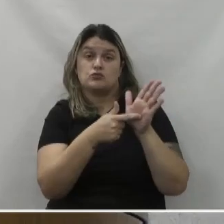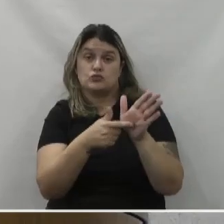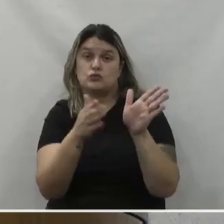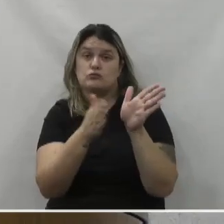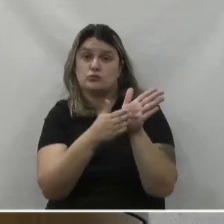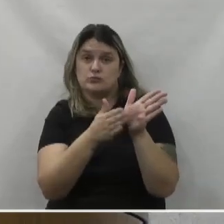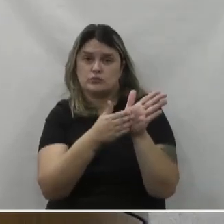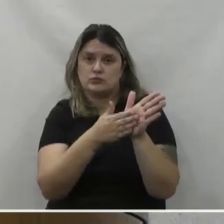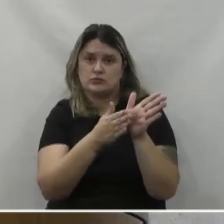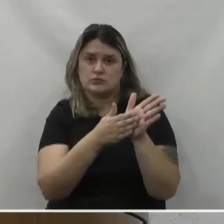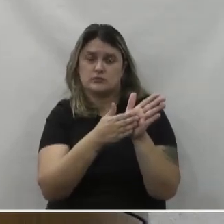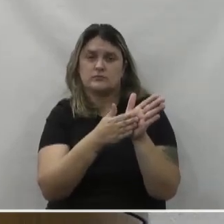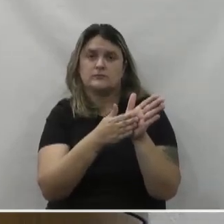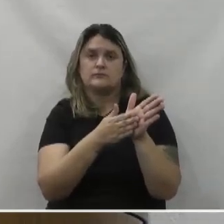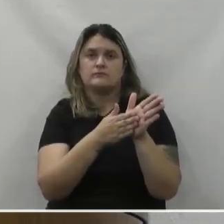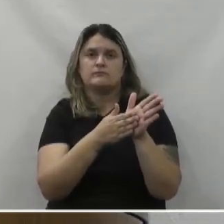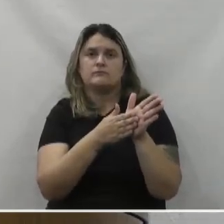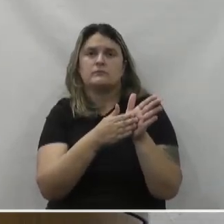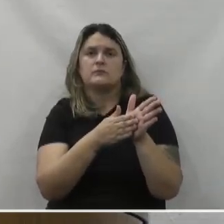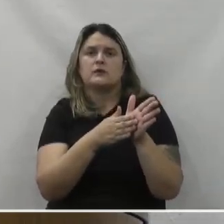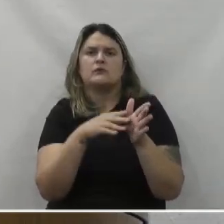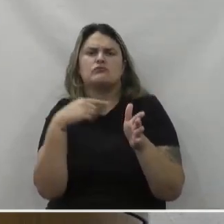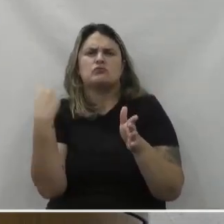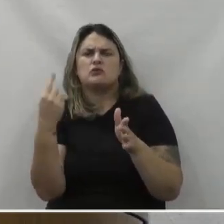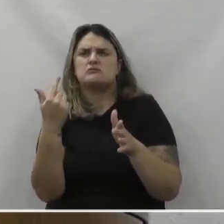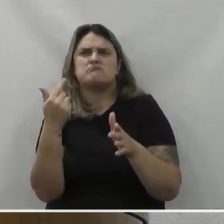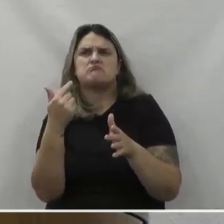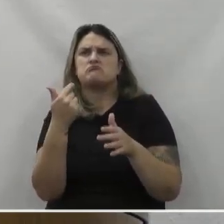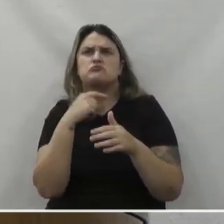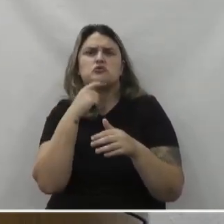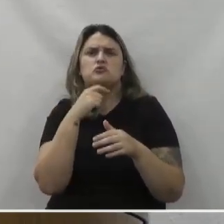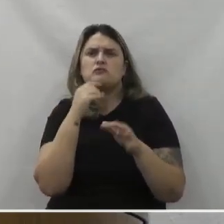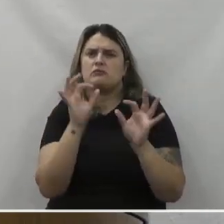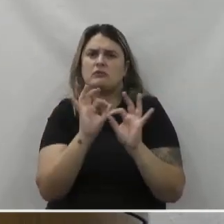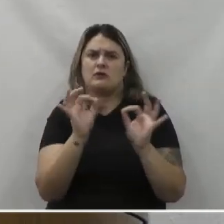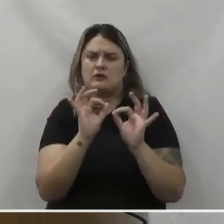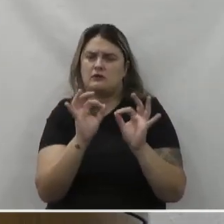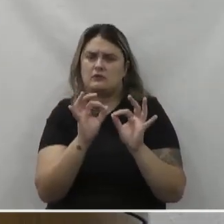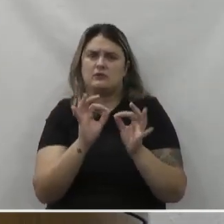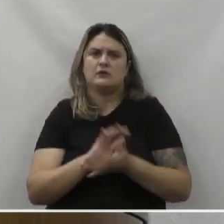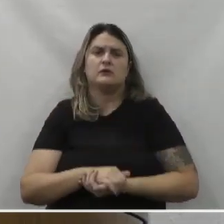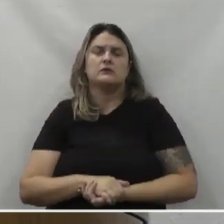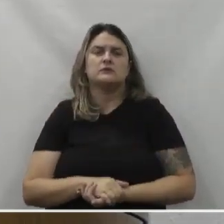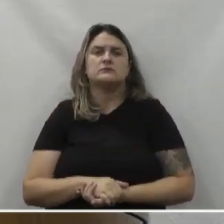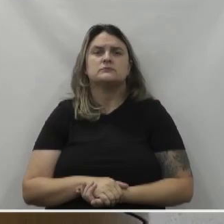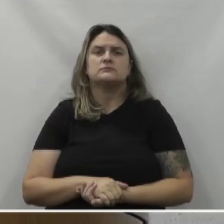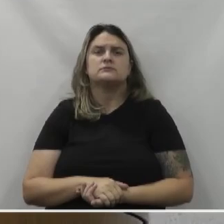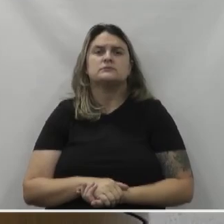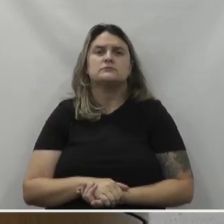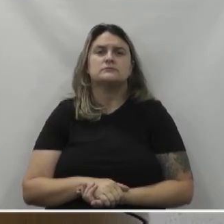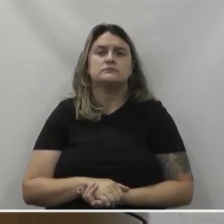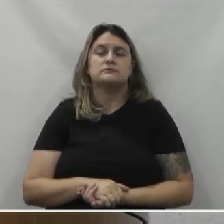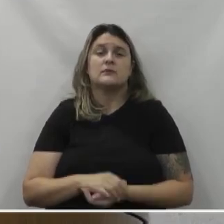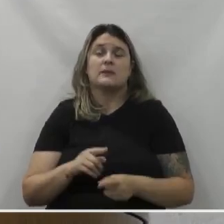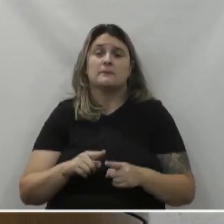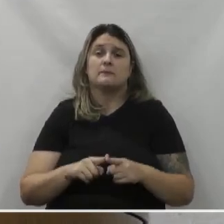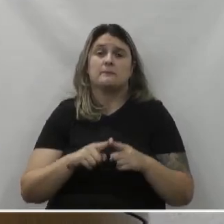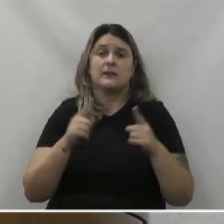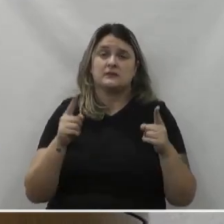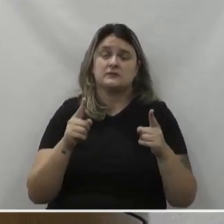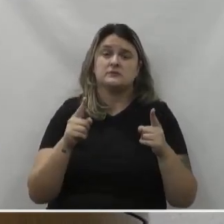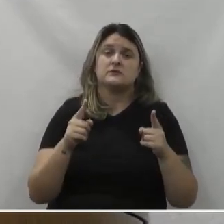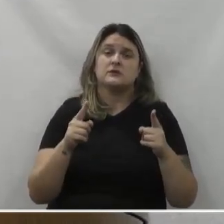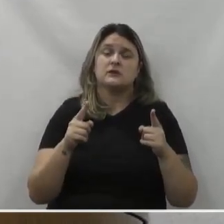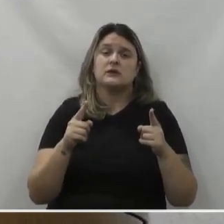Eu acho que não ficou muitas dúvidas aí com os vereadores, porém,